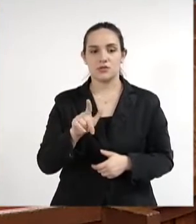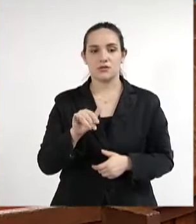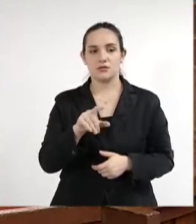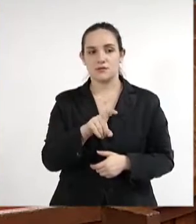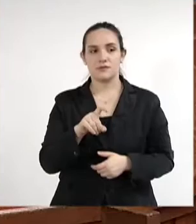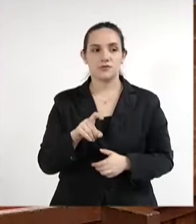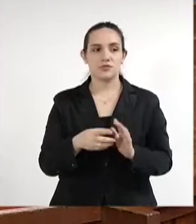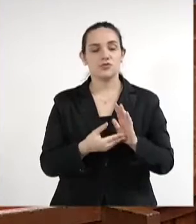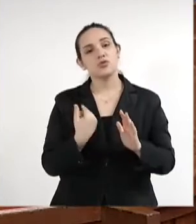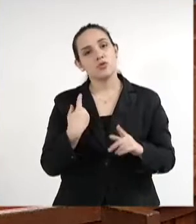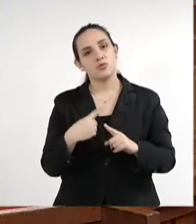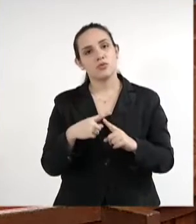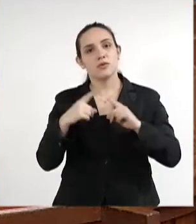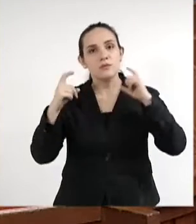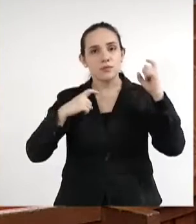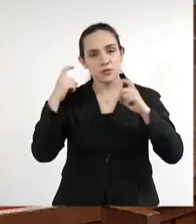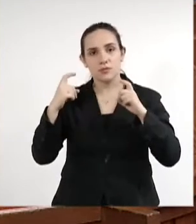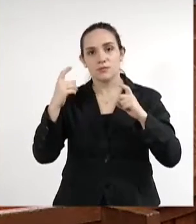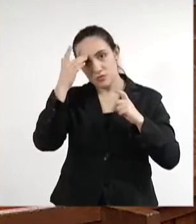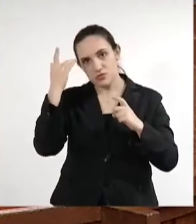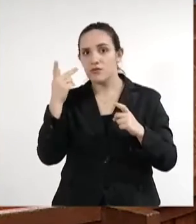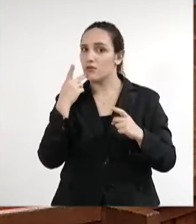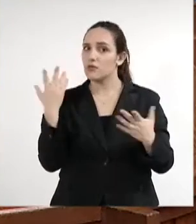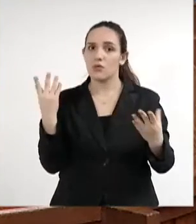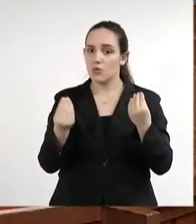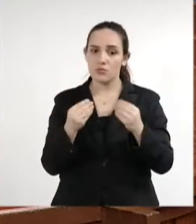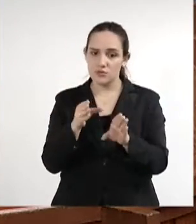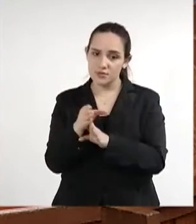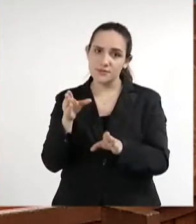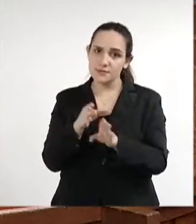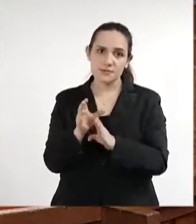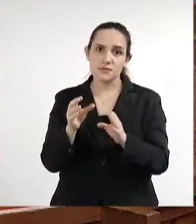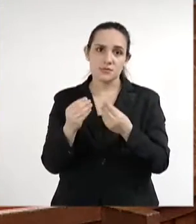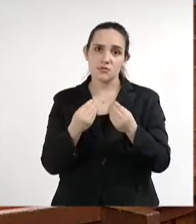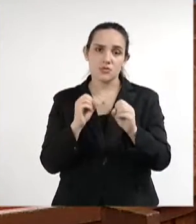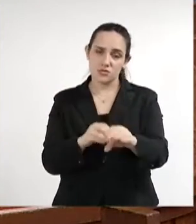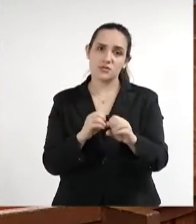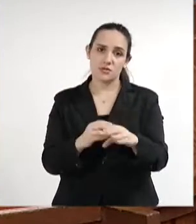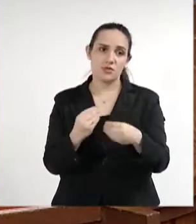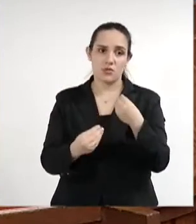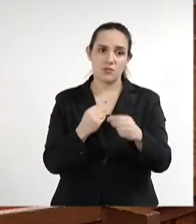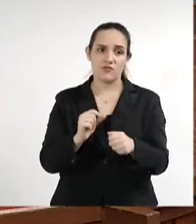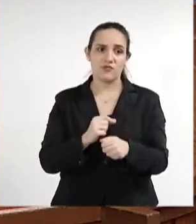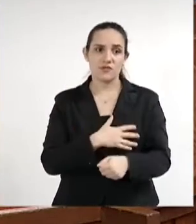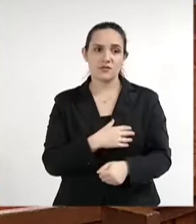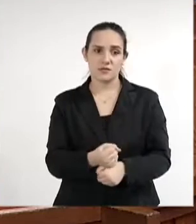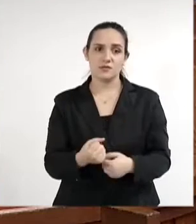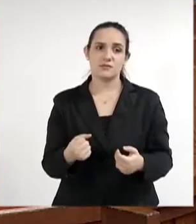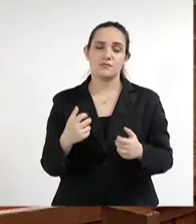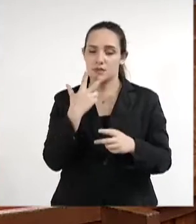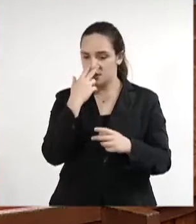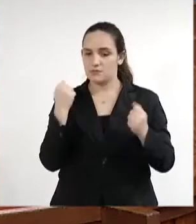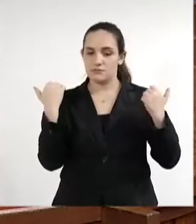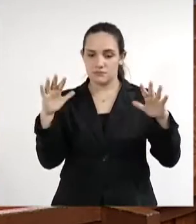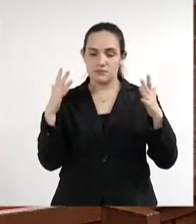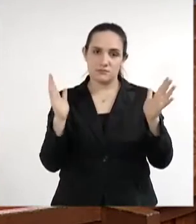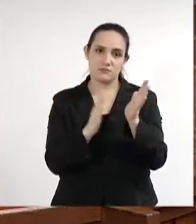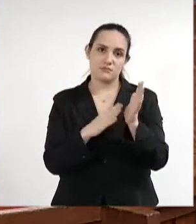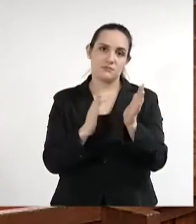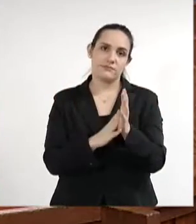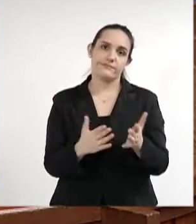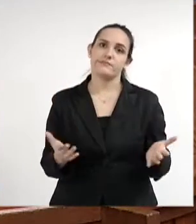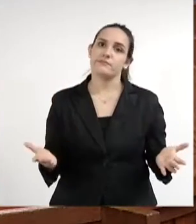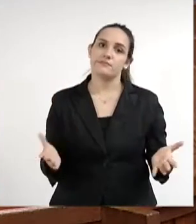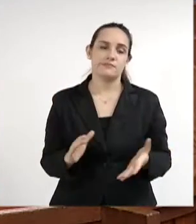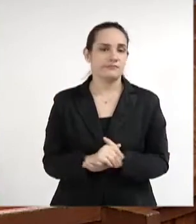eu citei, após preocupação de especialistas em saúde mental que temiam que o suicídio fosse glorificado. Então,